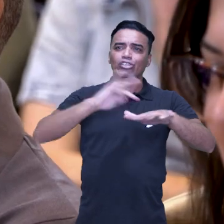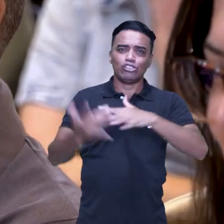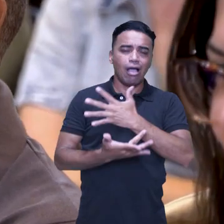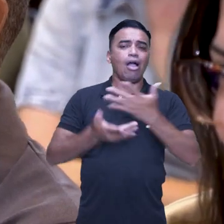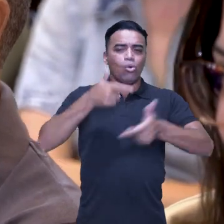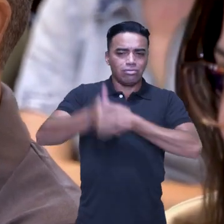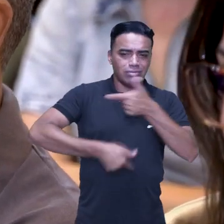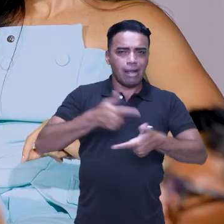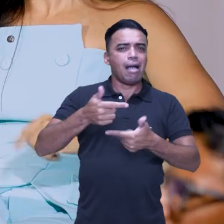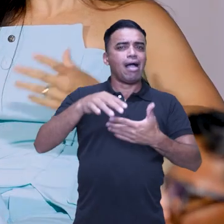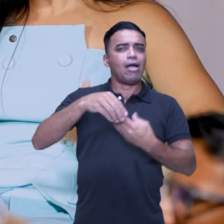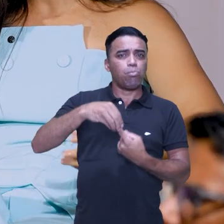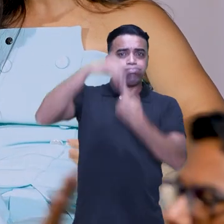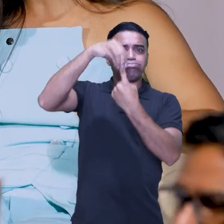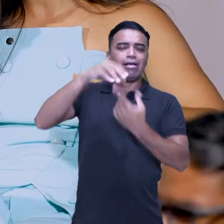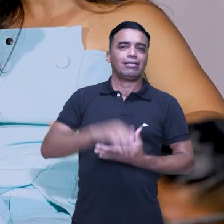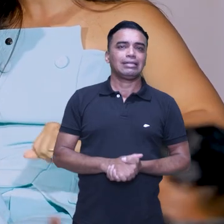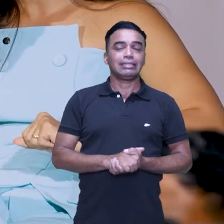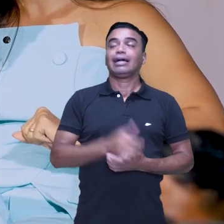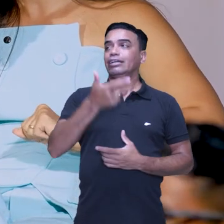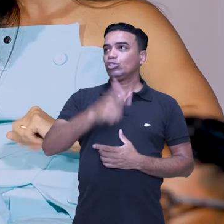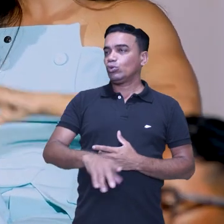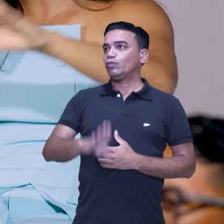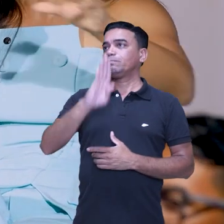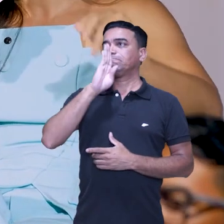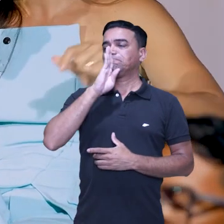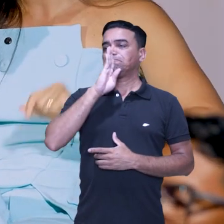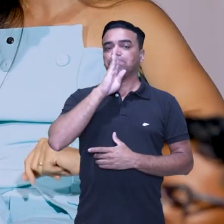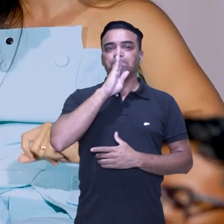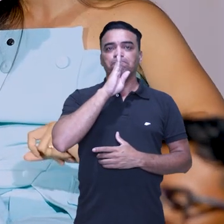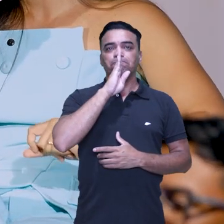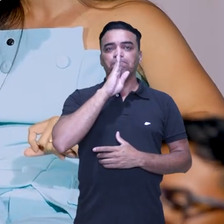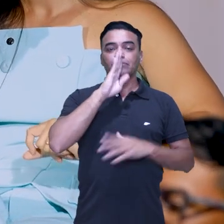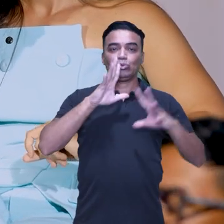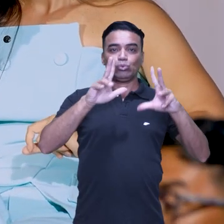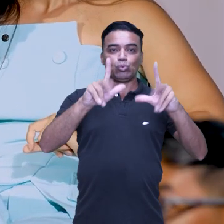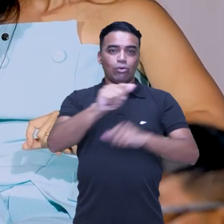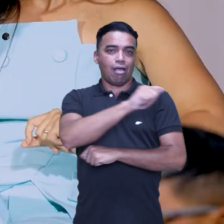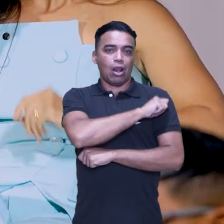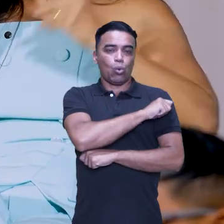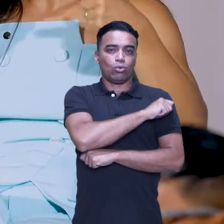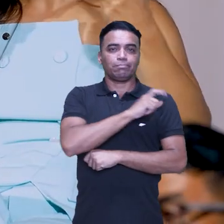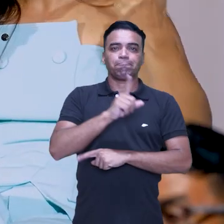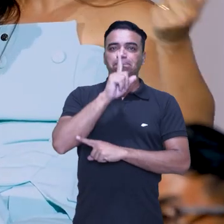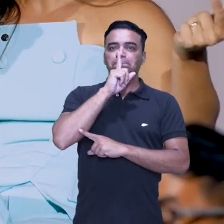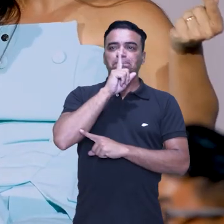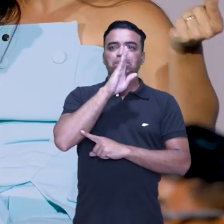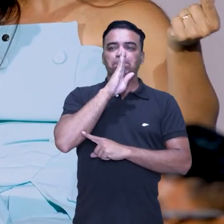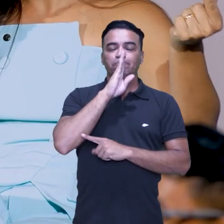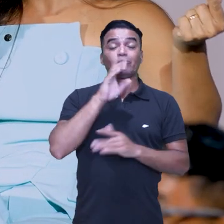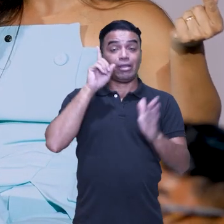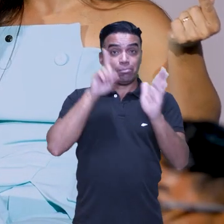trabalho destacado? E, novamente, o silêncio, ele toma conta da sala de aula. Quando eu faço essa